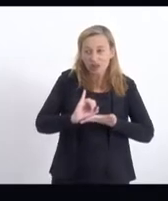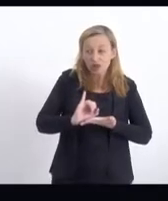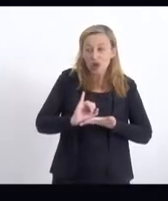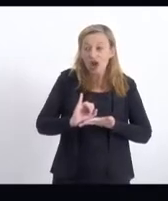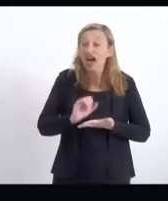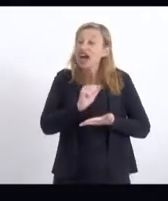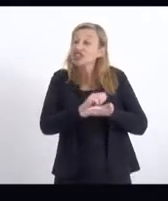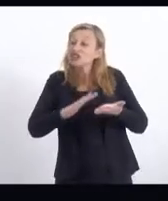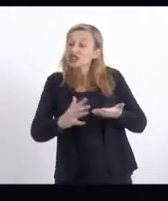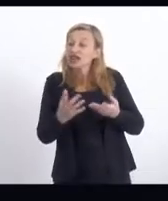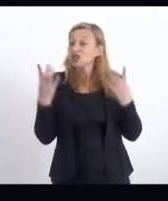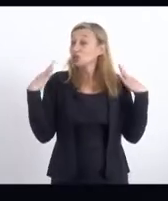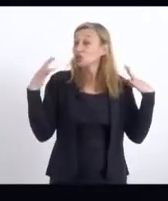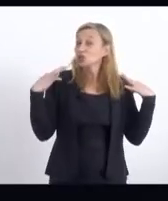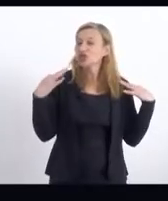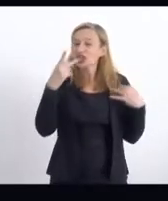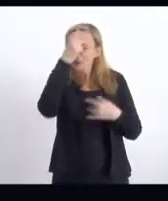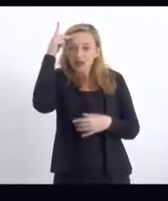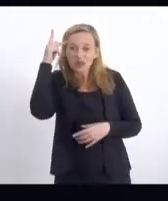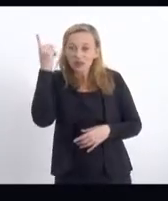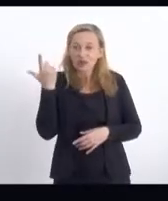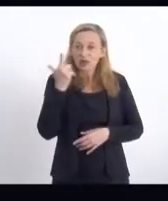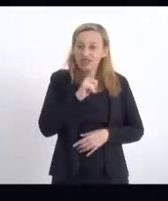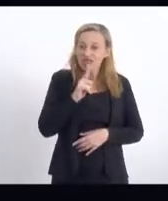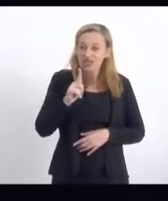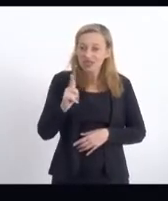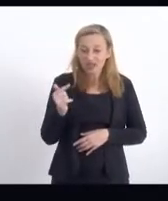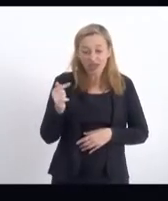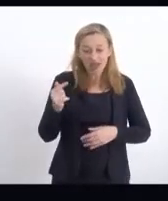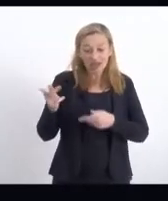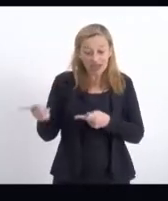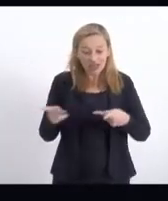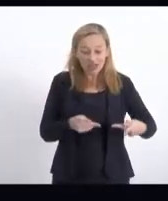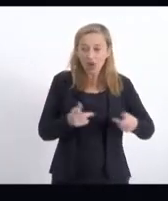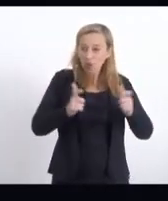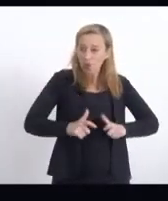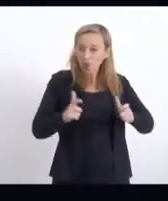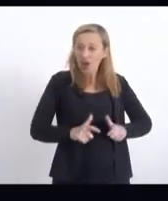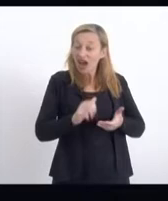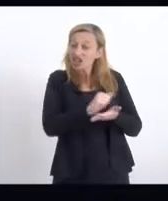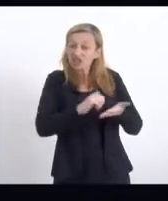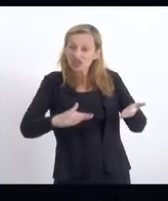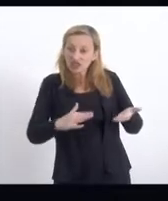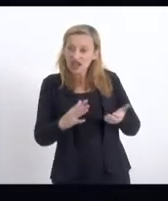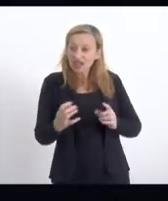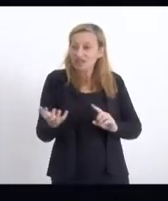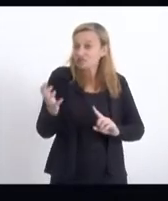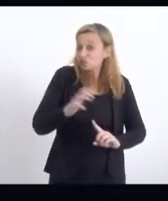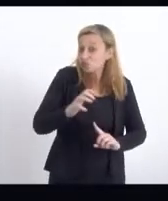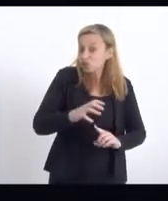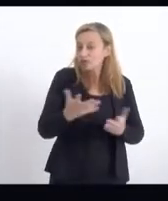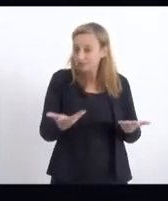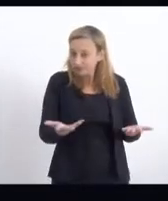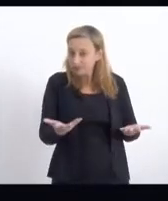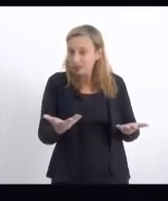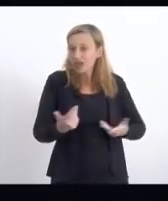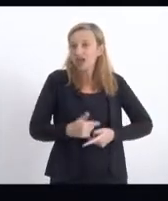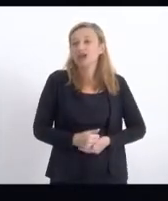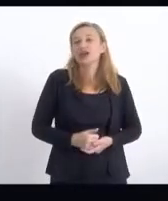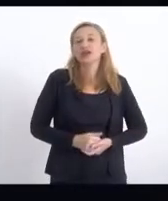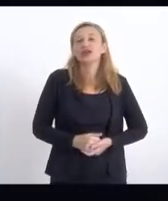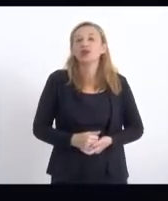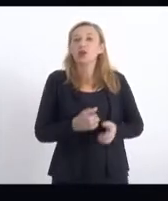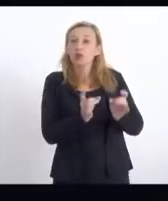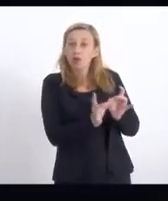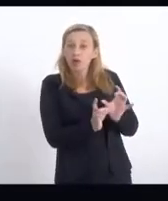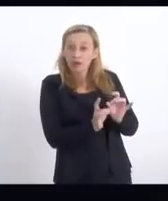turística, atrair pessoas para consumir na região. Ou seja, tem atividades que são induzidas, como normalmente é o